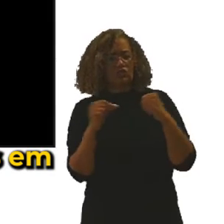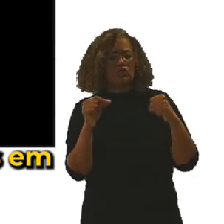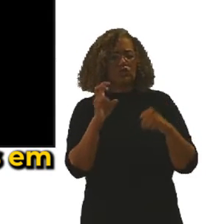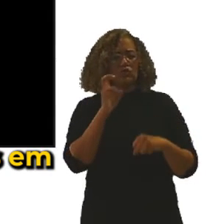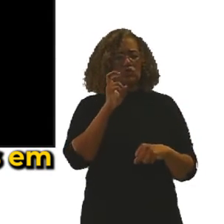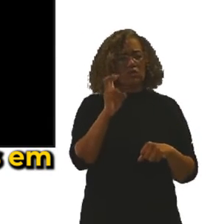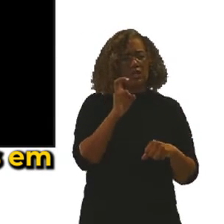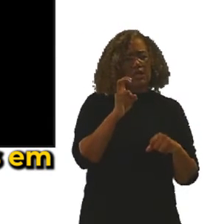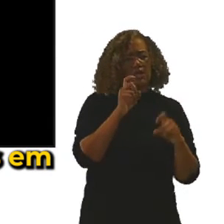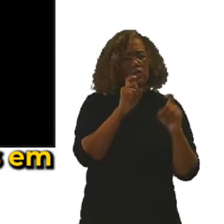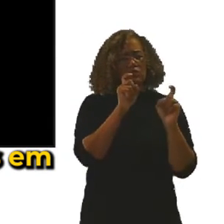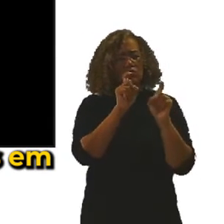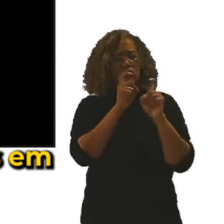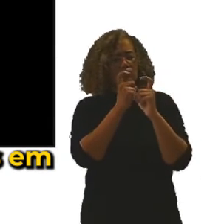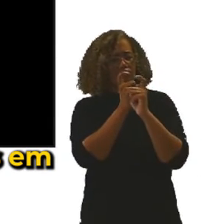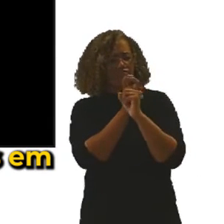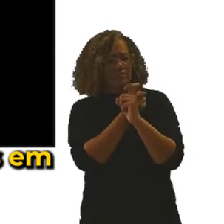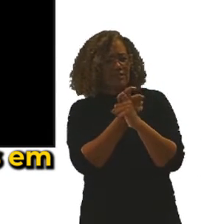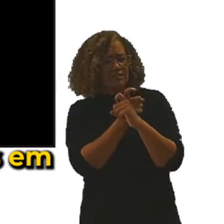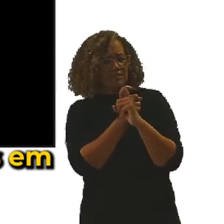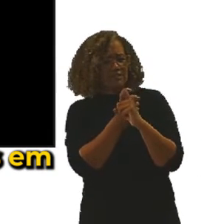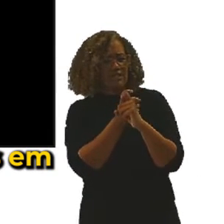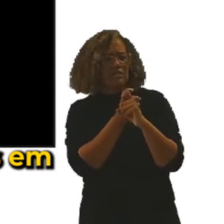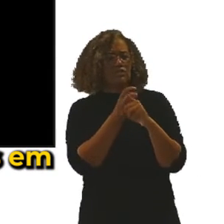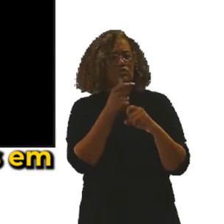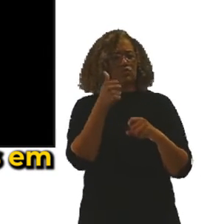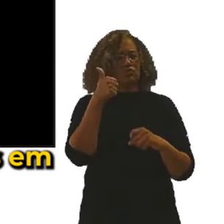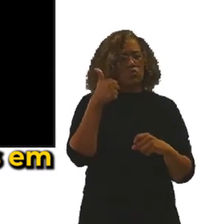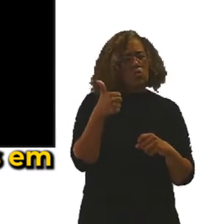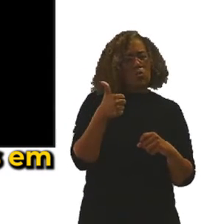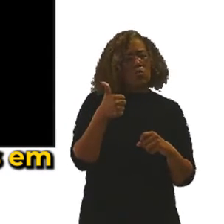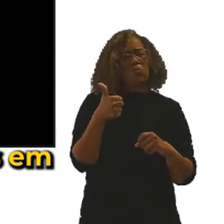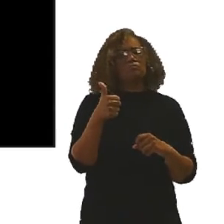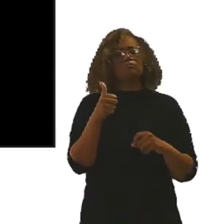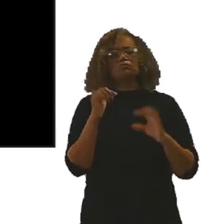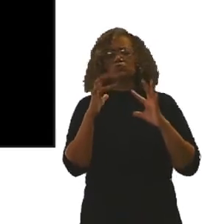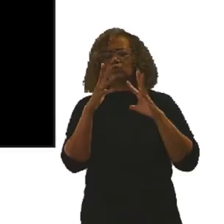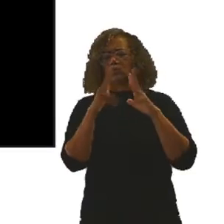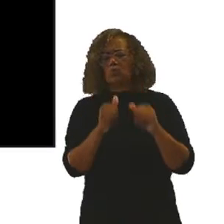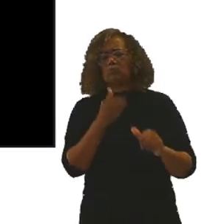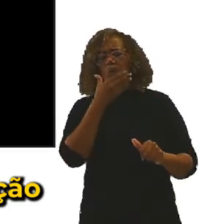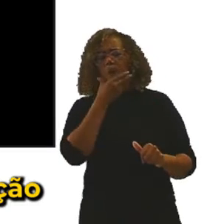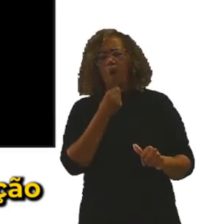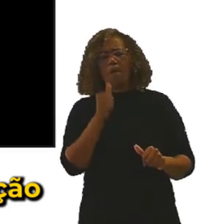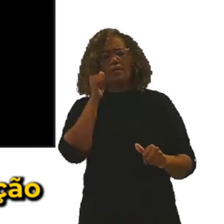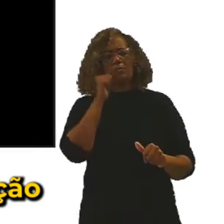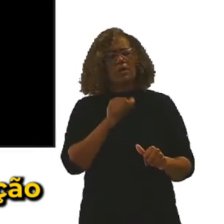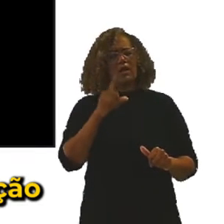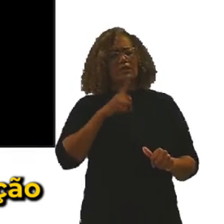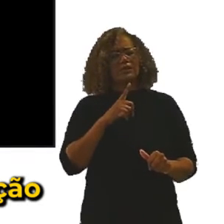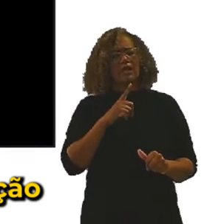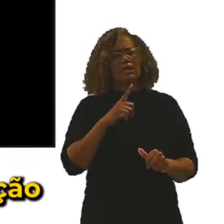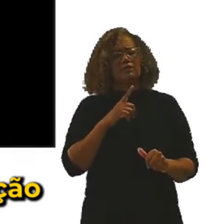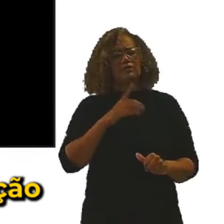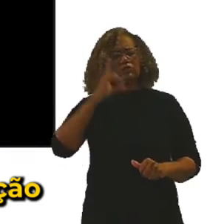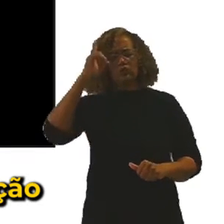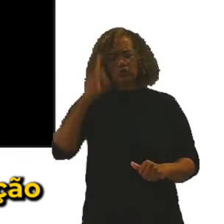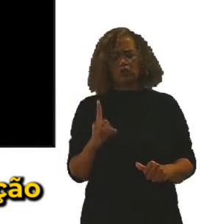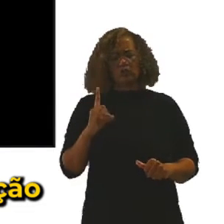os homens e as mulheres, eles são iguais em direitos e obrigações. Portanto,